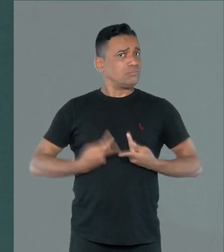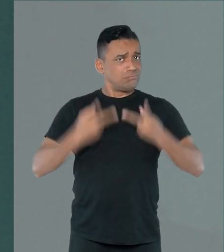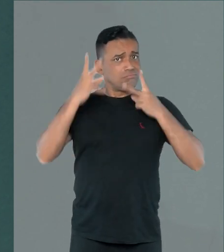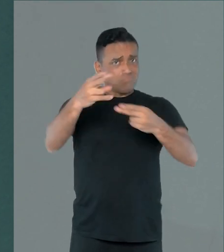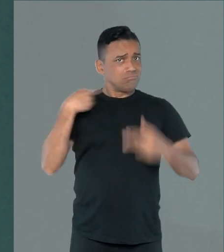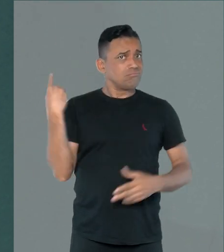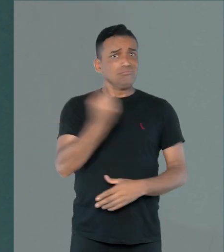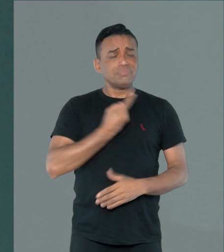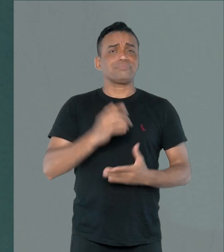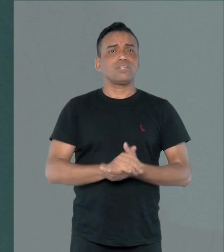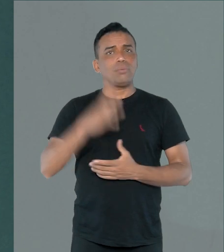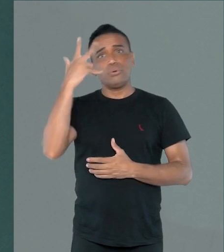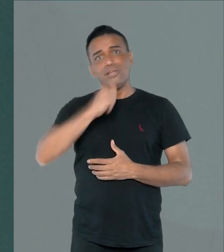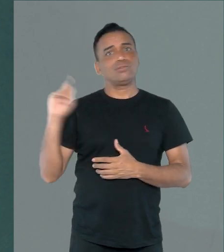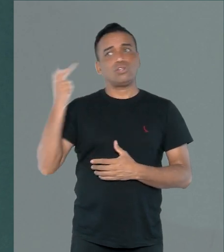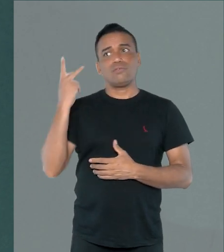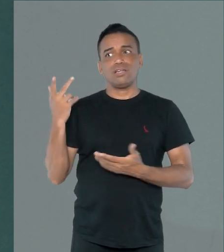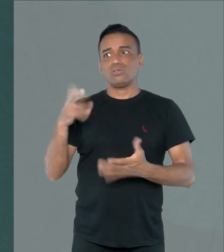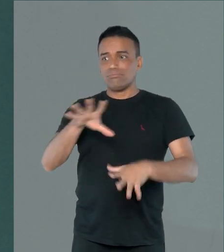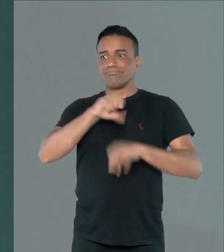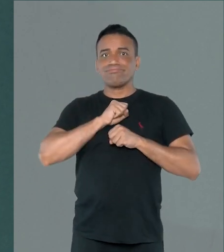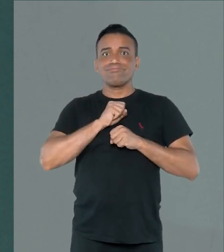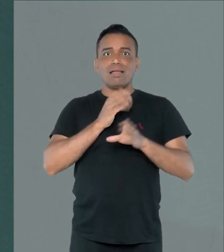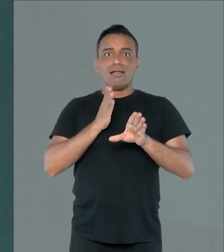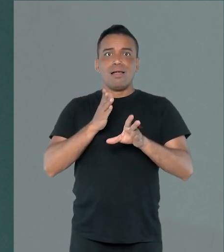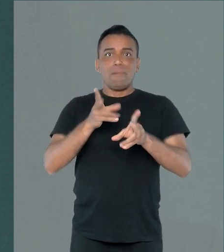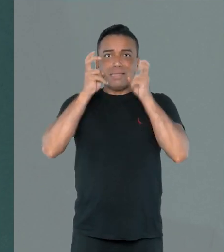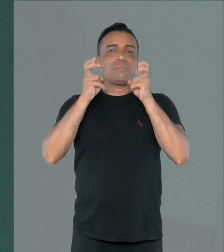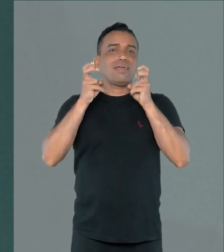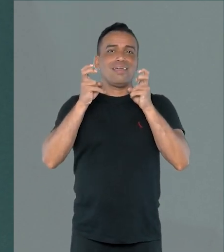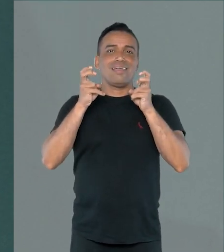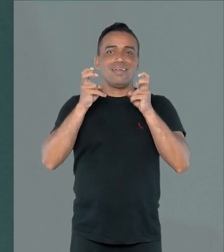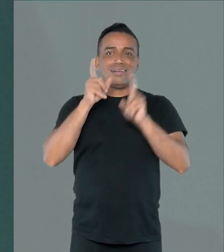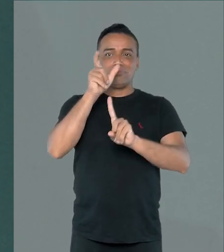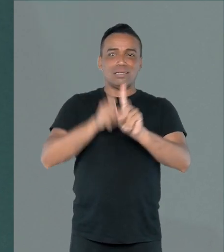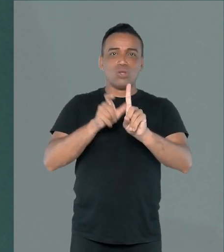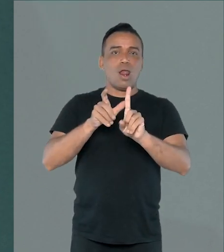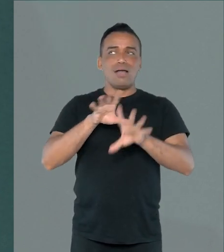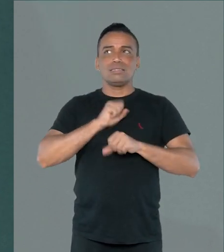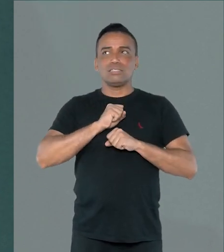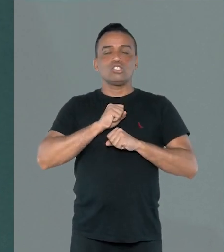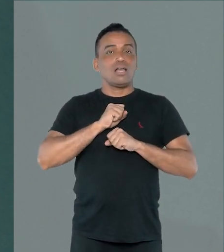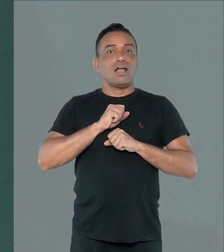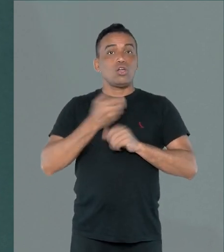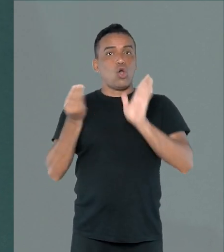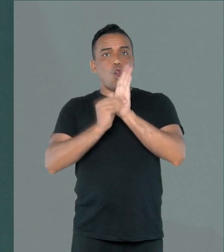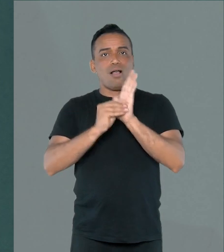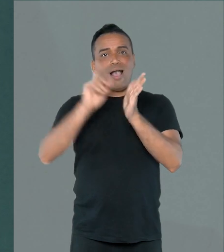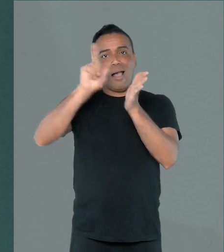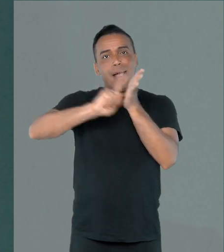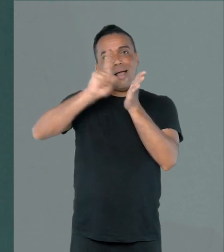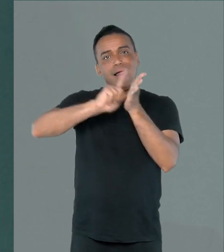encarnar o personagem, você consegue levar isso para o papel. Então, esses detalhes são realmente